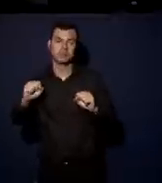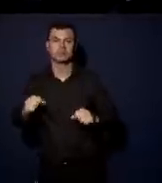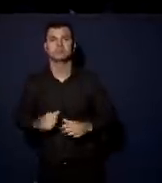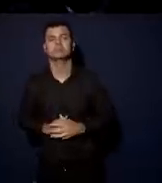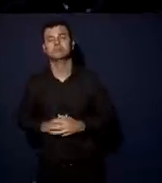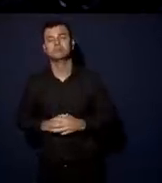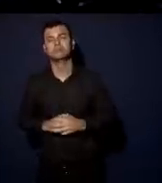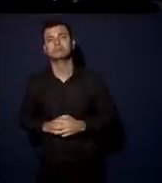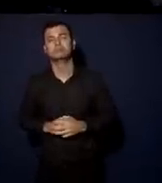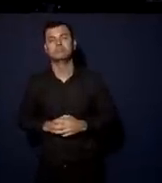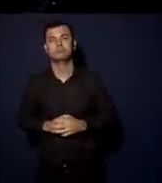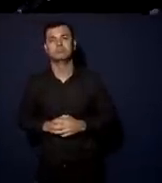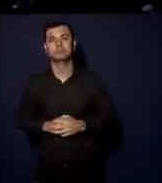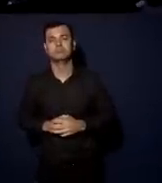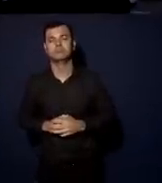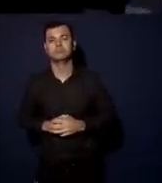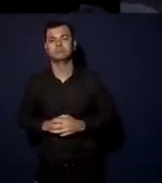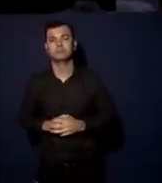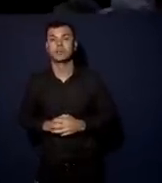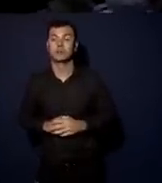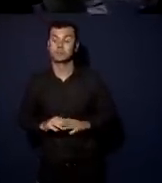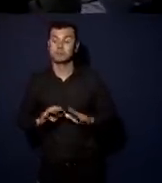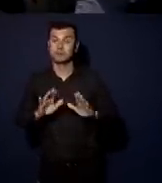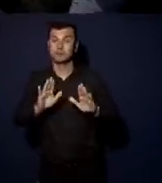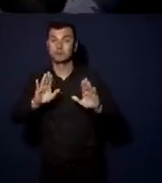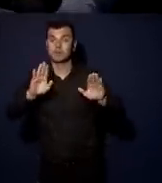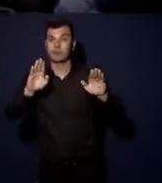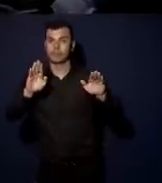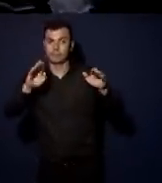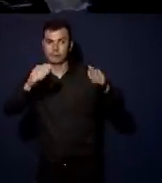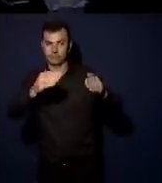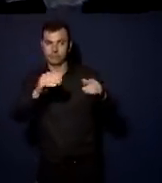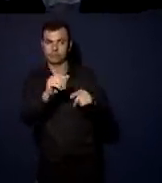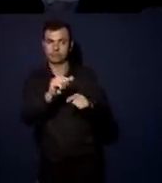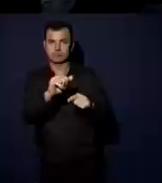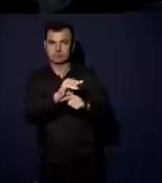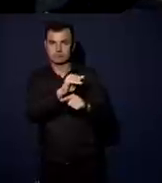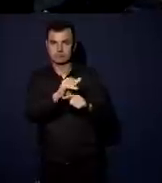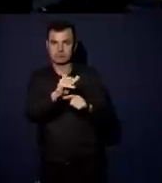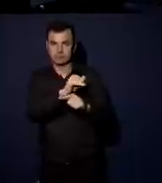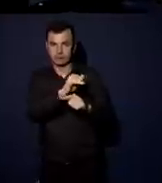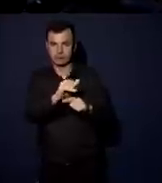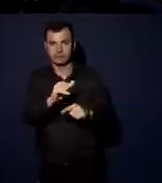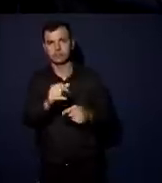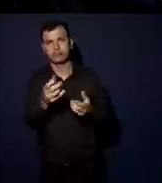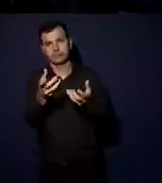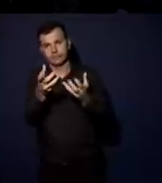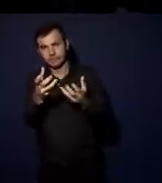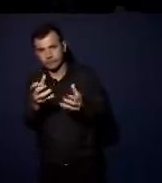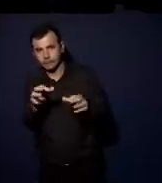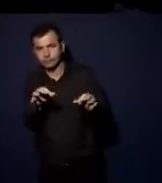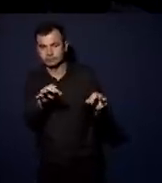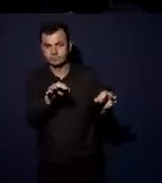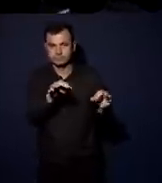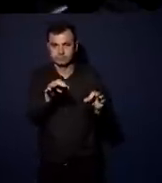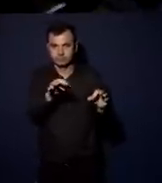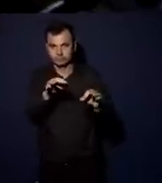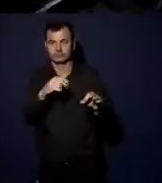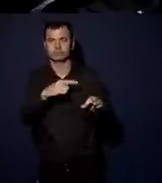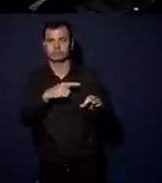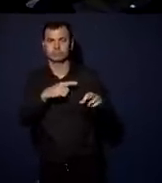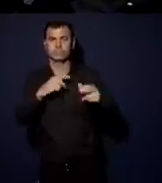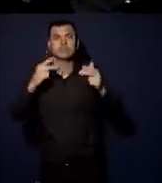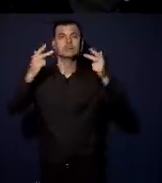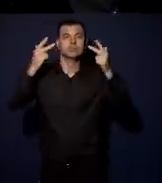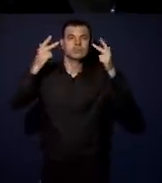dito isso a gente tem foco na nossa estratégia e executar como você disse o nosso orgânico